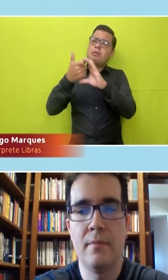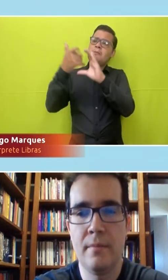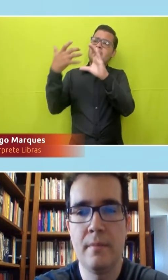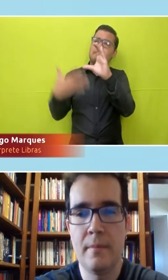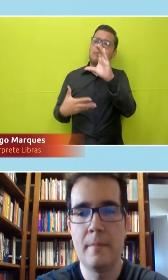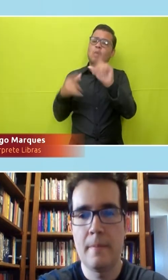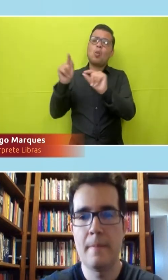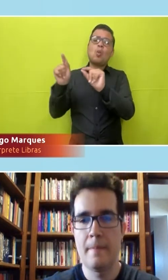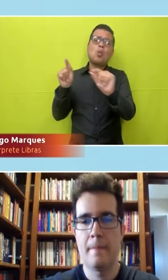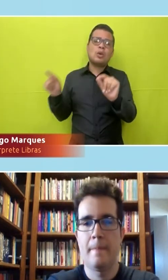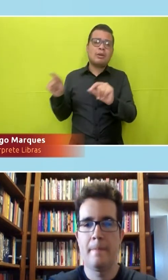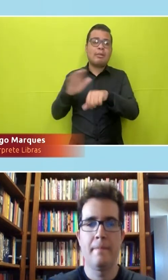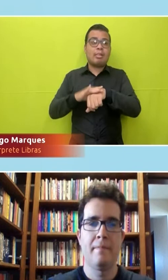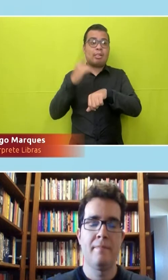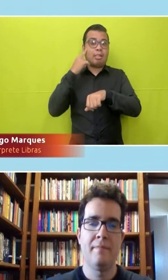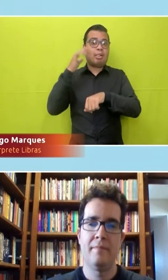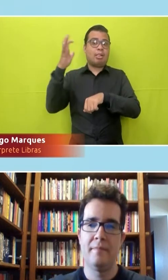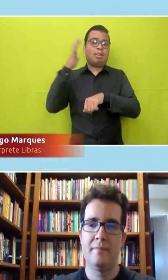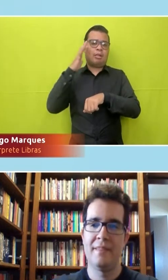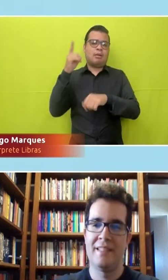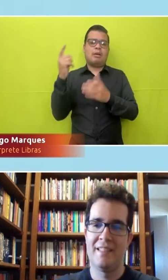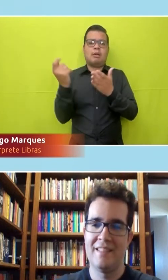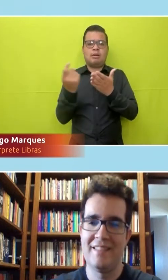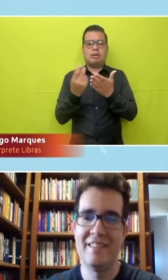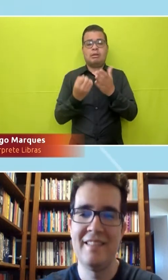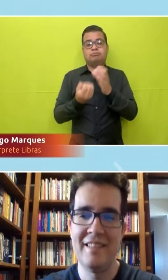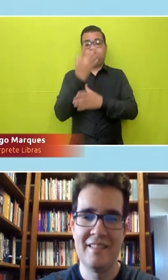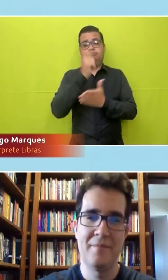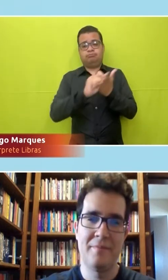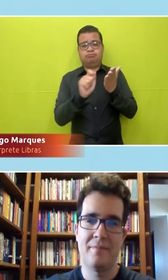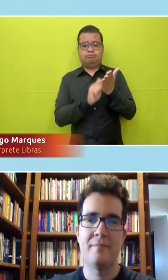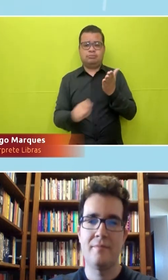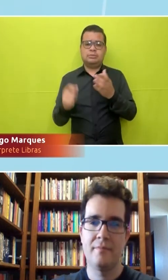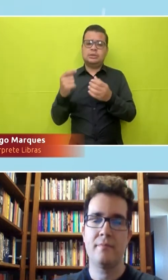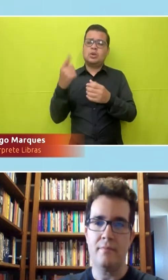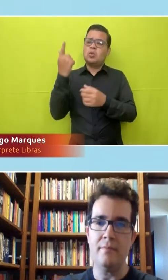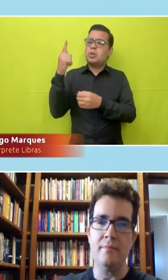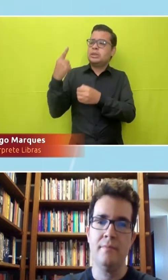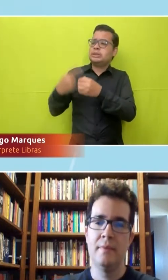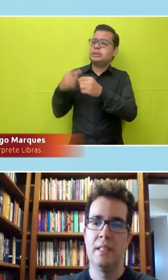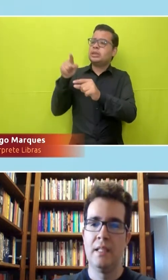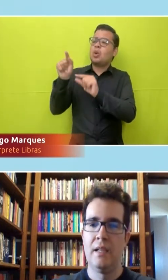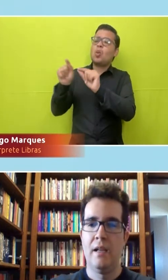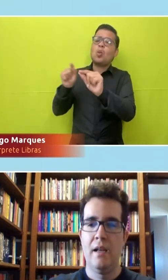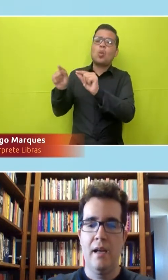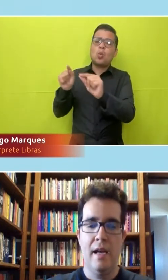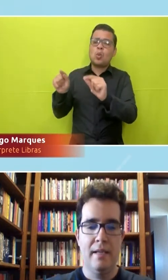para dar um gostinho aí de que cidades que foram imaginadas pelos autores?